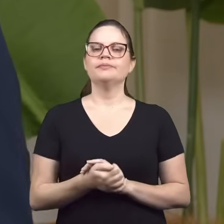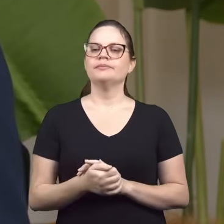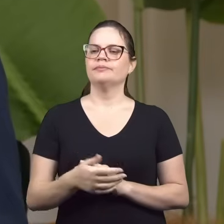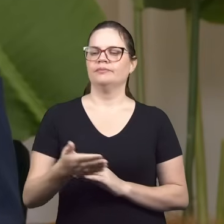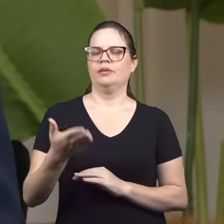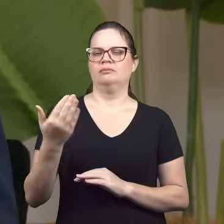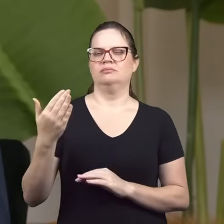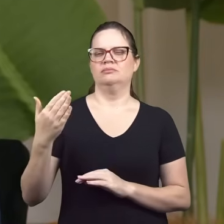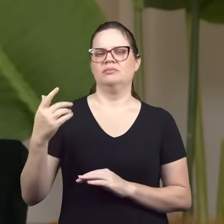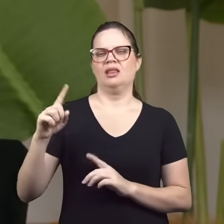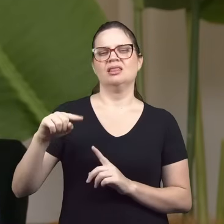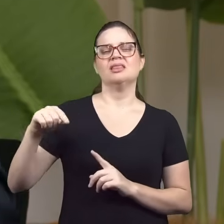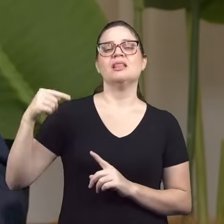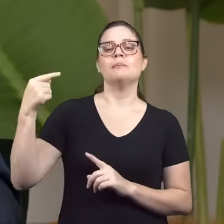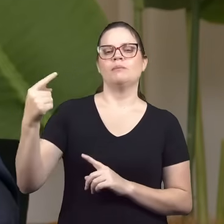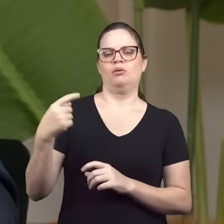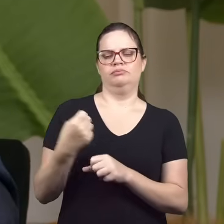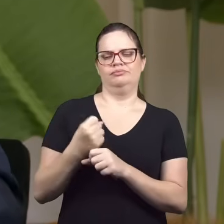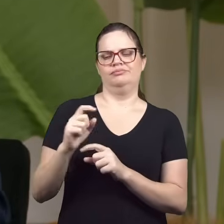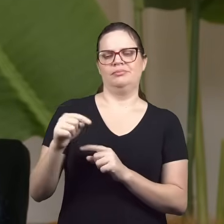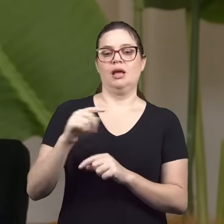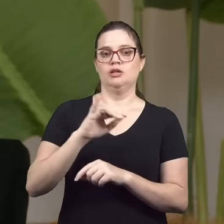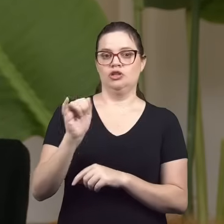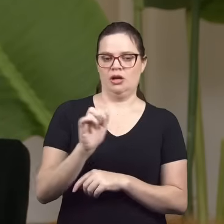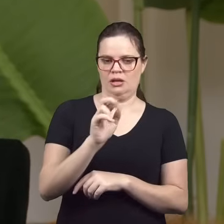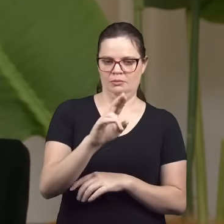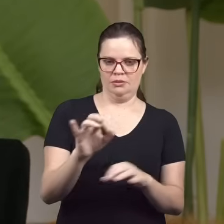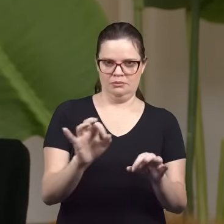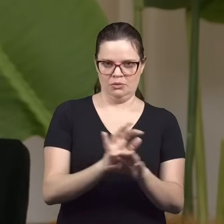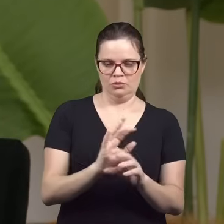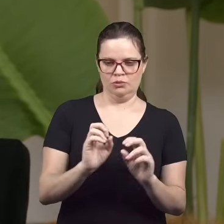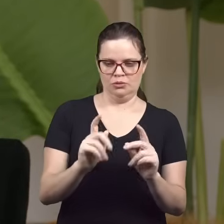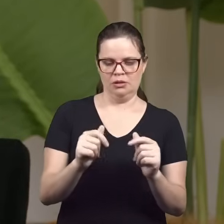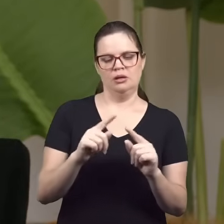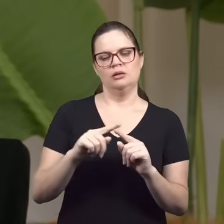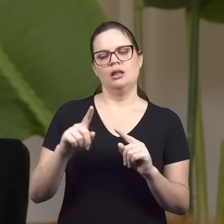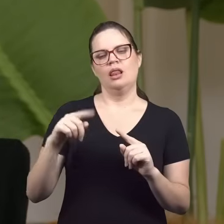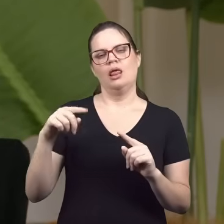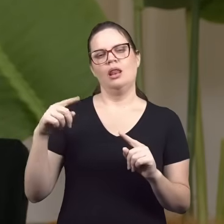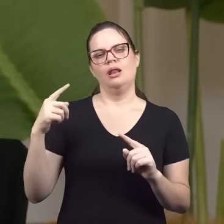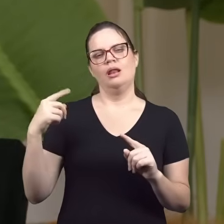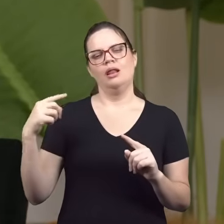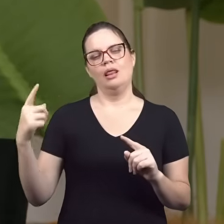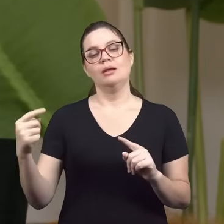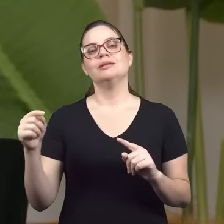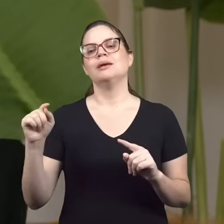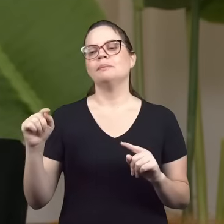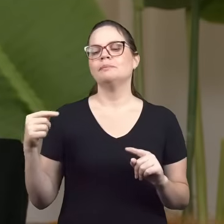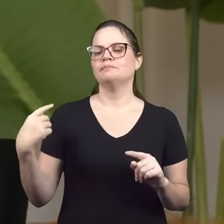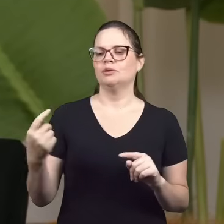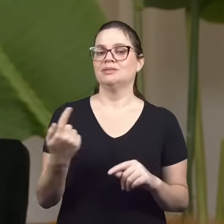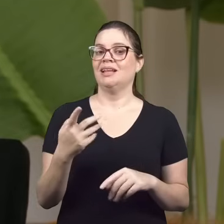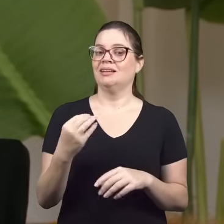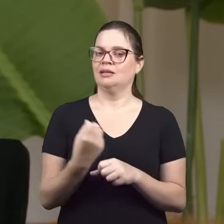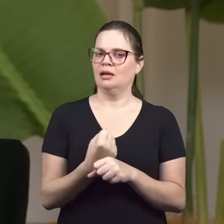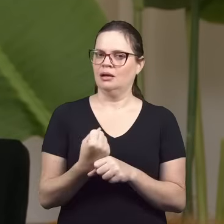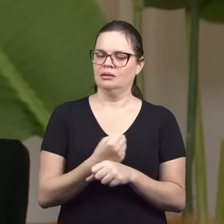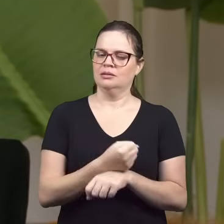muito depois, né, da época aqui de Jeremias, passaram por 70 anos de